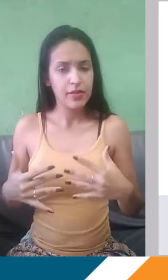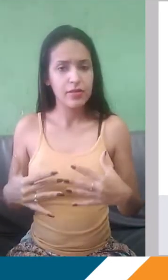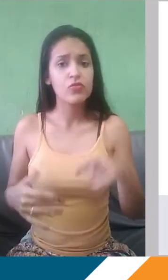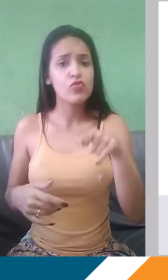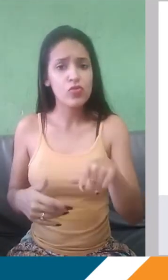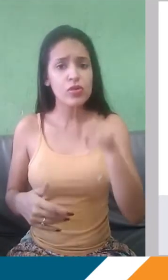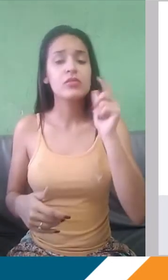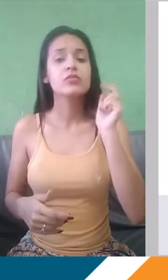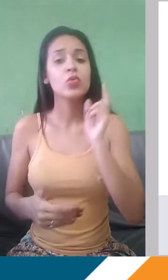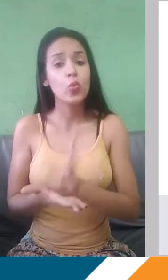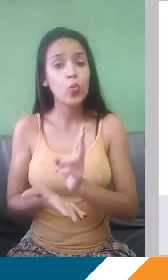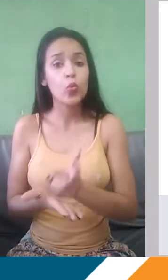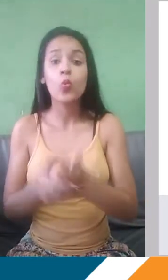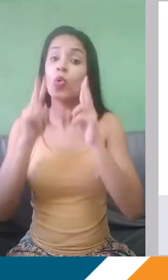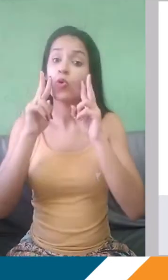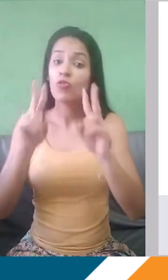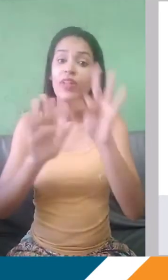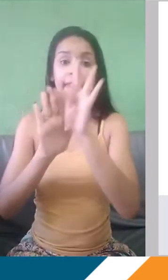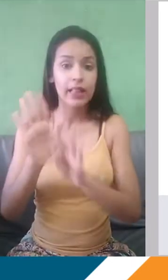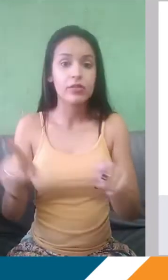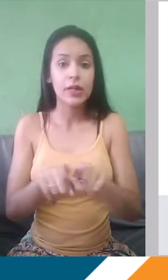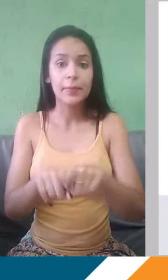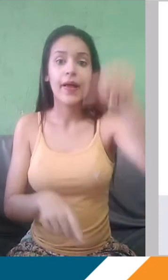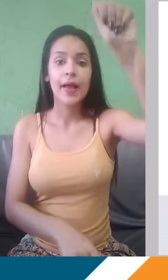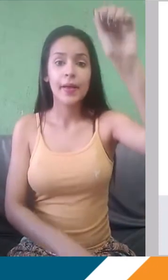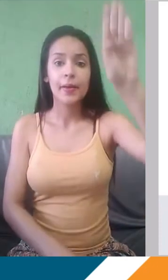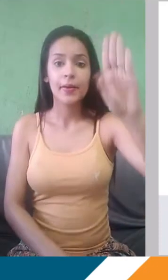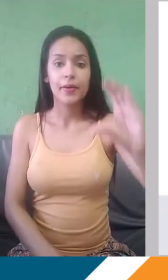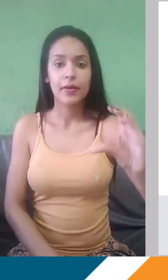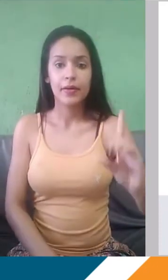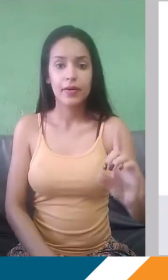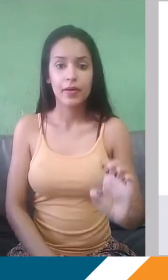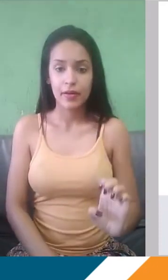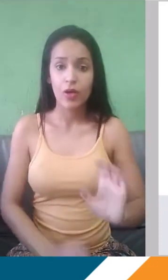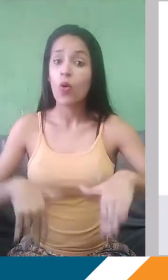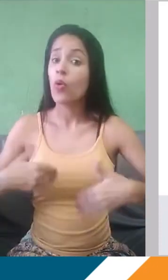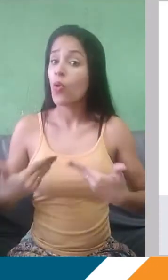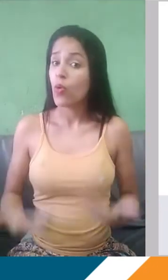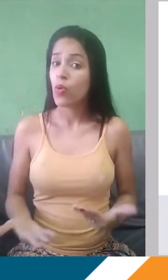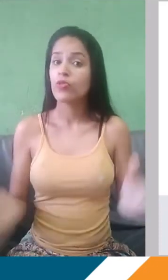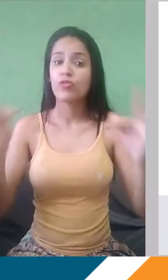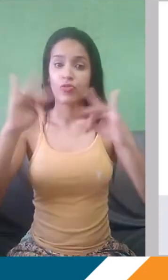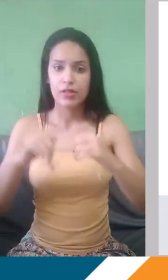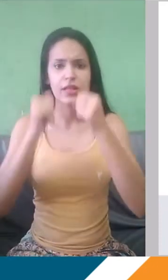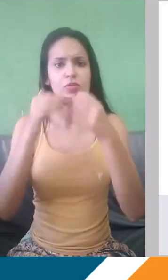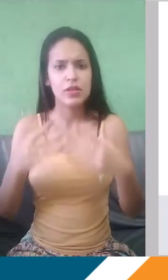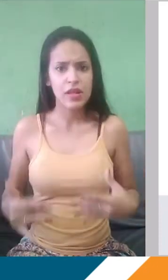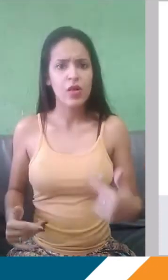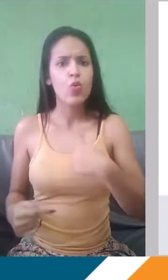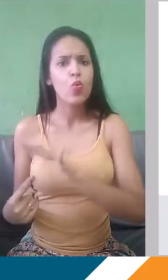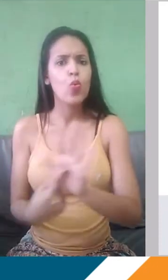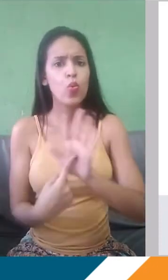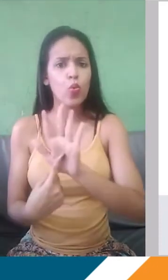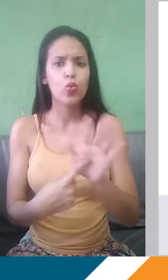comentado, você continuará visualizando o slide da questão. Quando terminar a explicação, prosseguiremos com